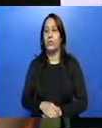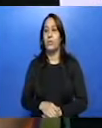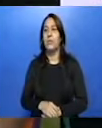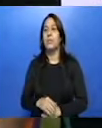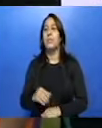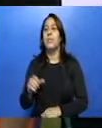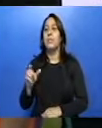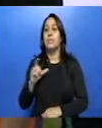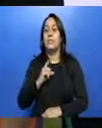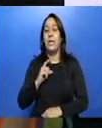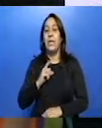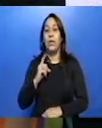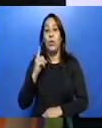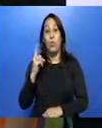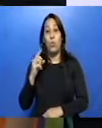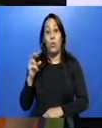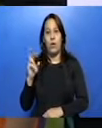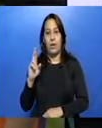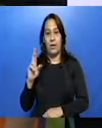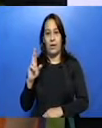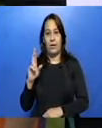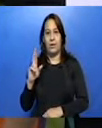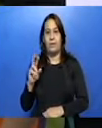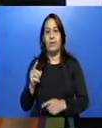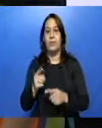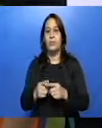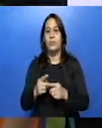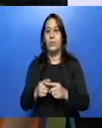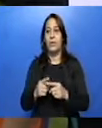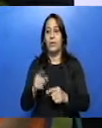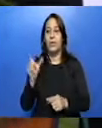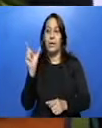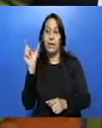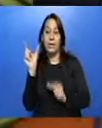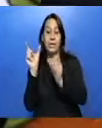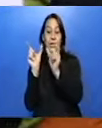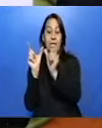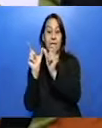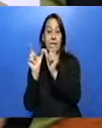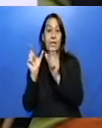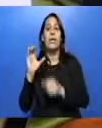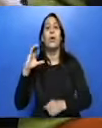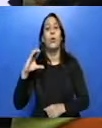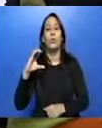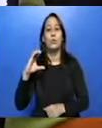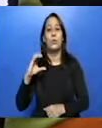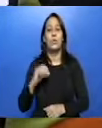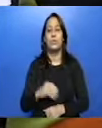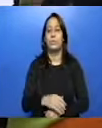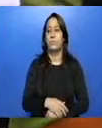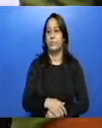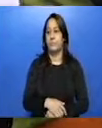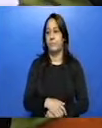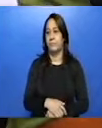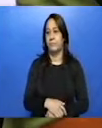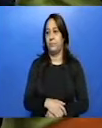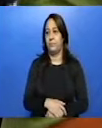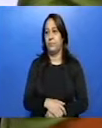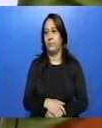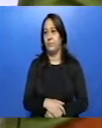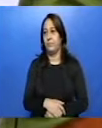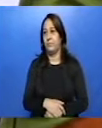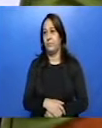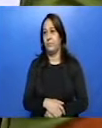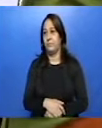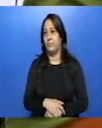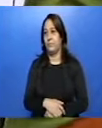antes eu tenho a letra N e N não é vogal. Então eu coloco um R só.